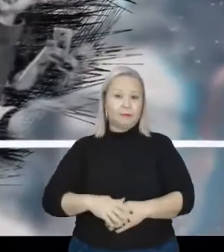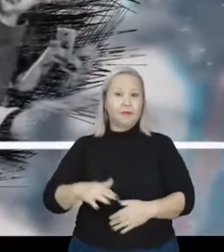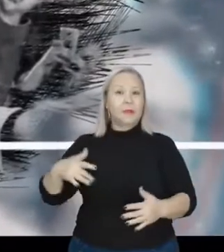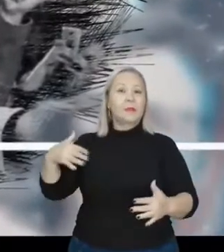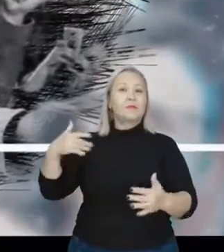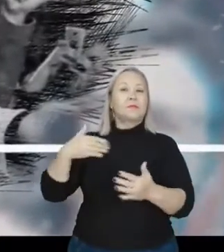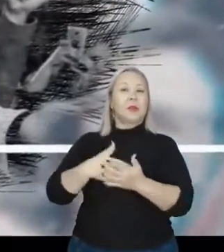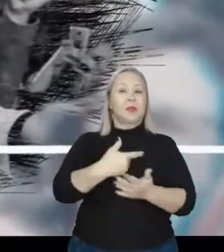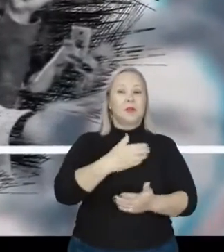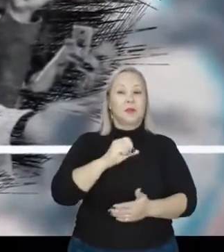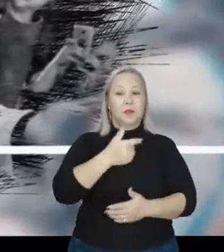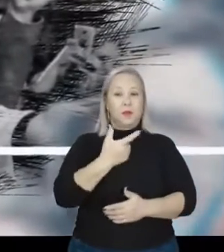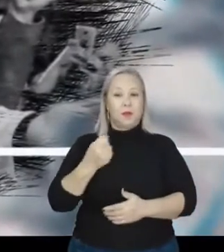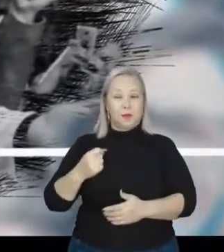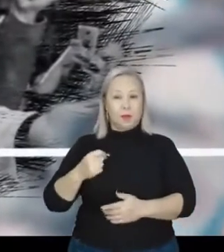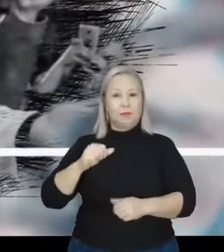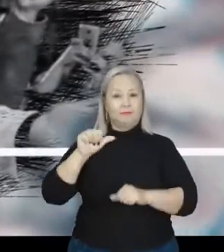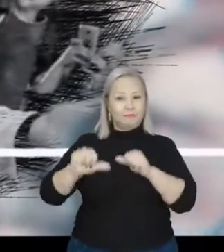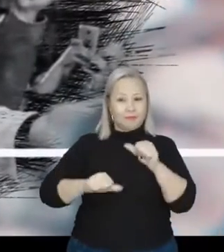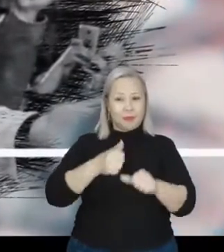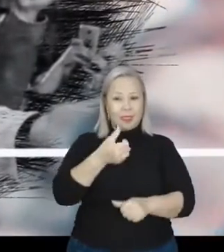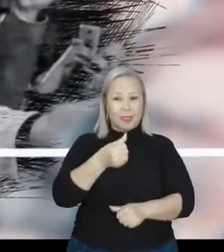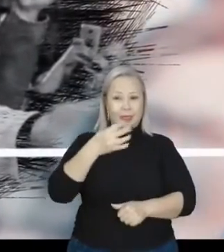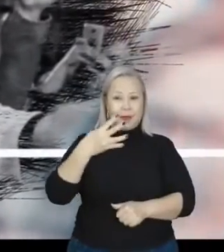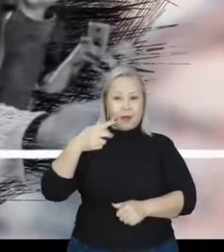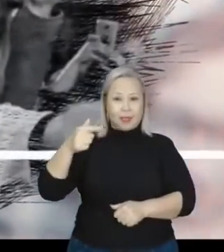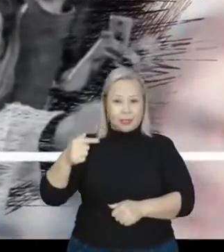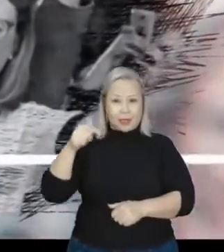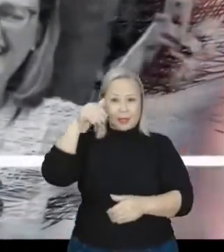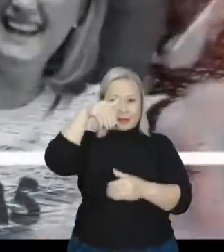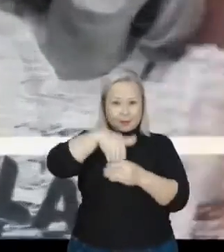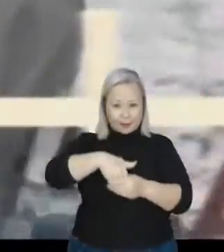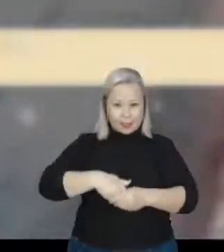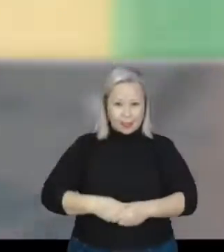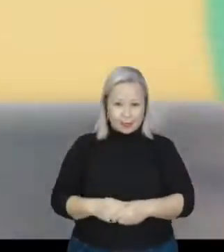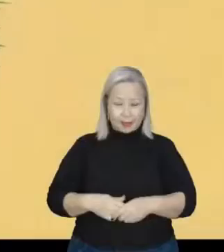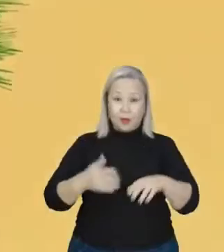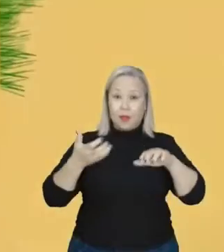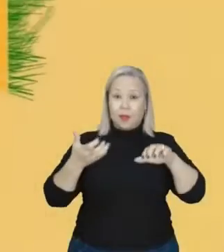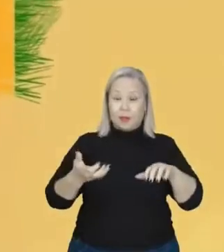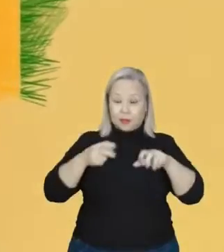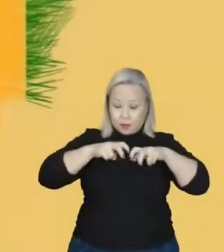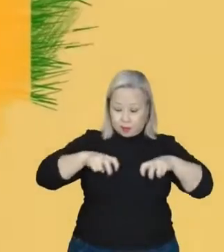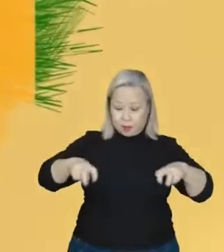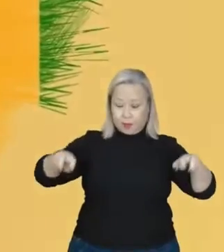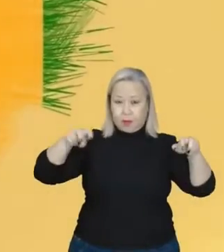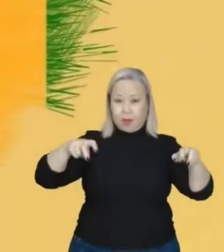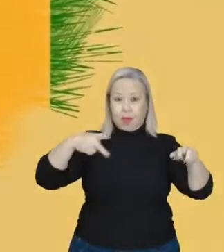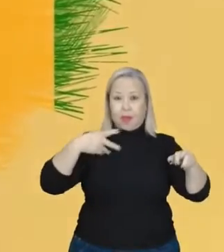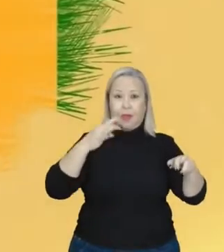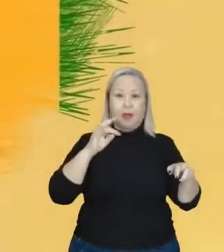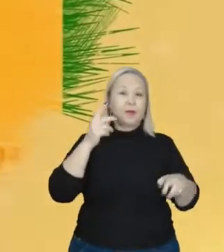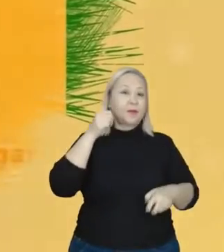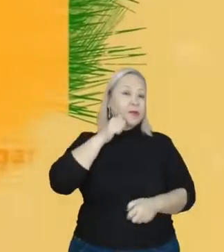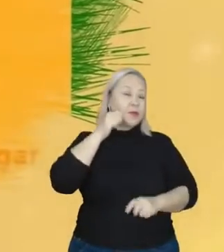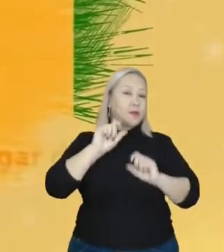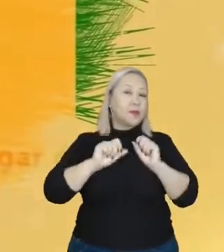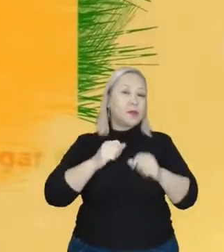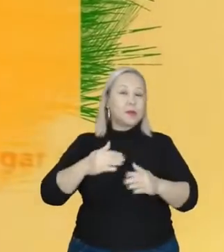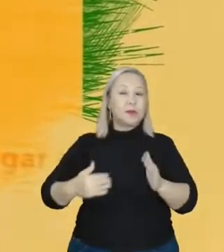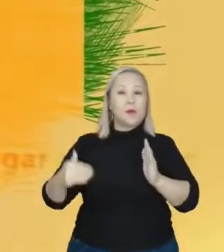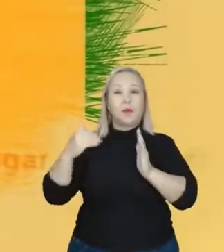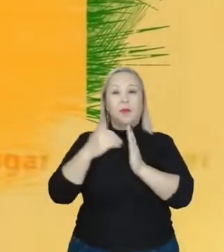para 647. No Congresso Nacional, a bancada de deputadas aumentou em 20% nas eleições